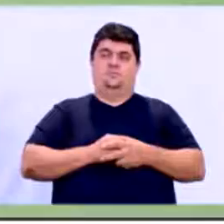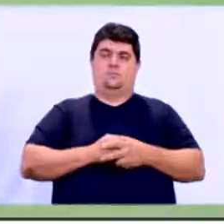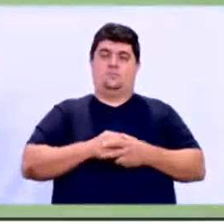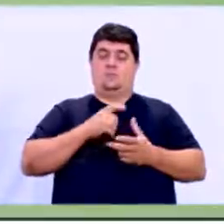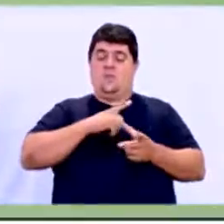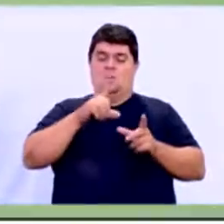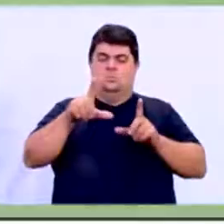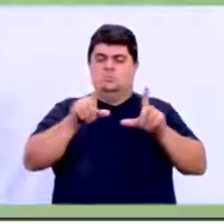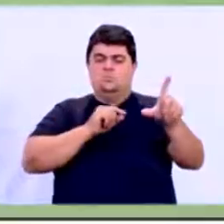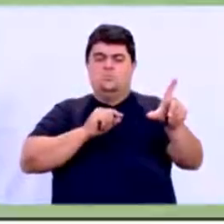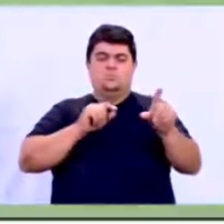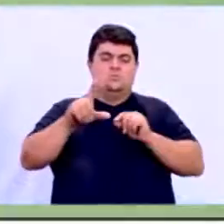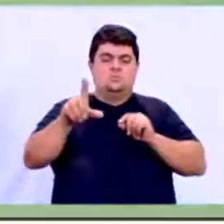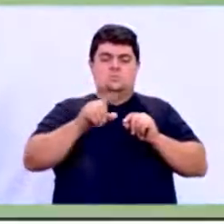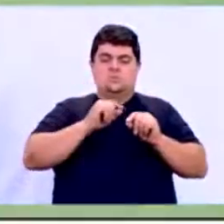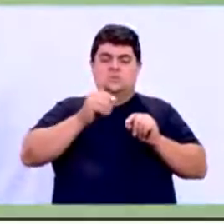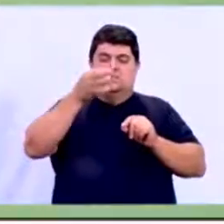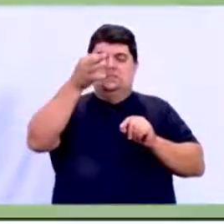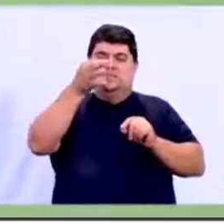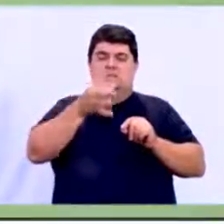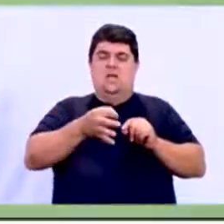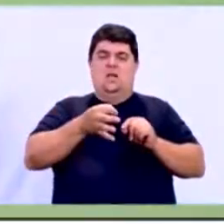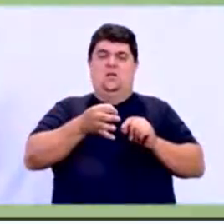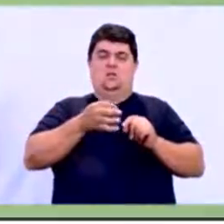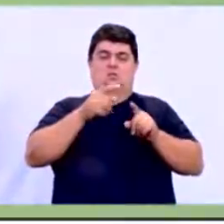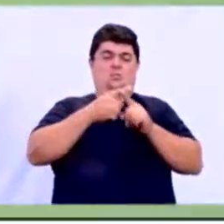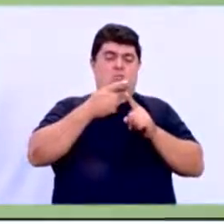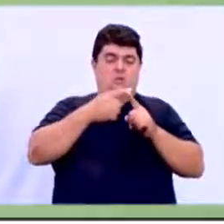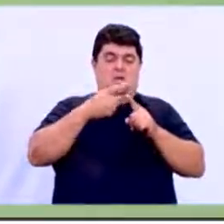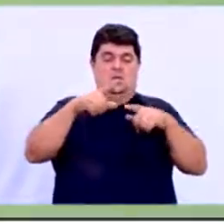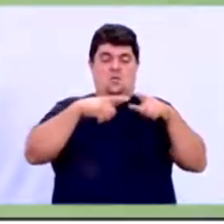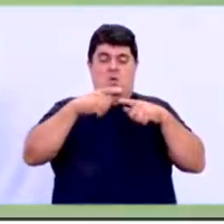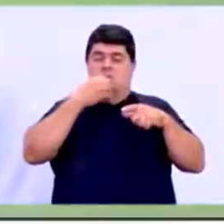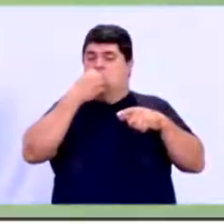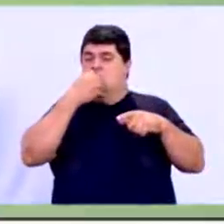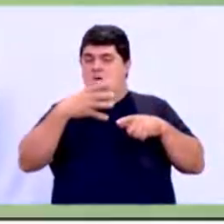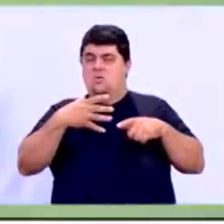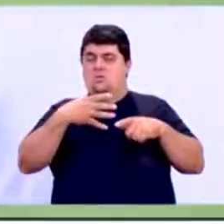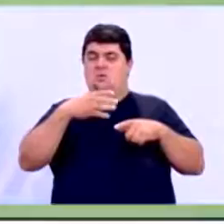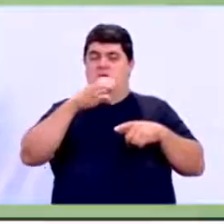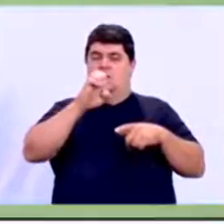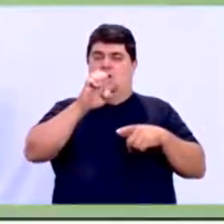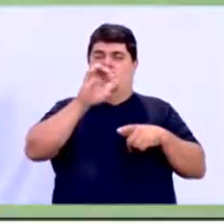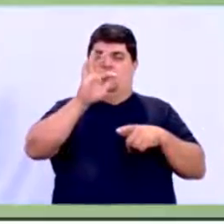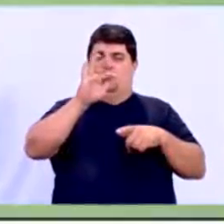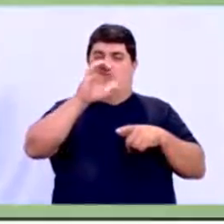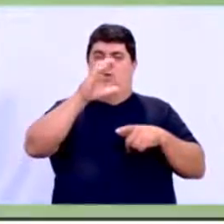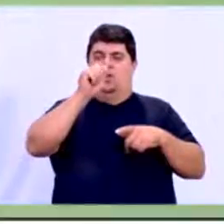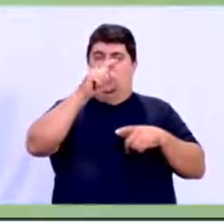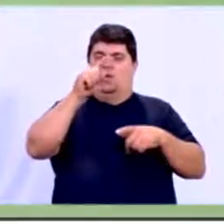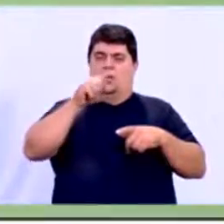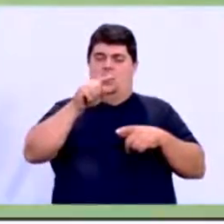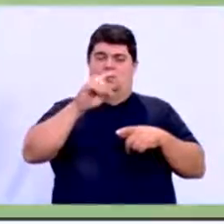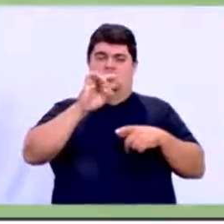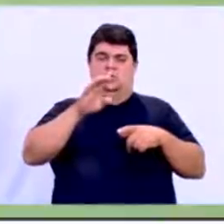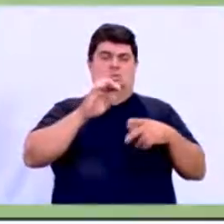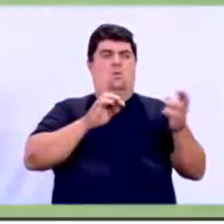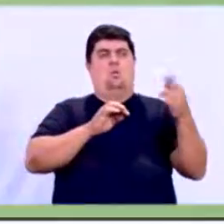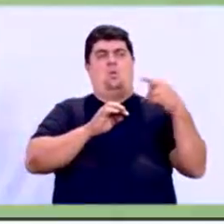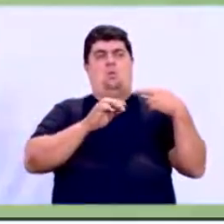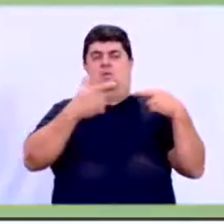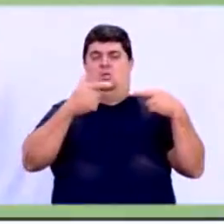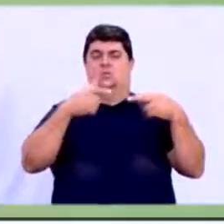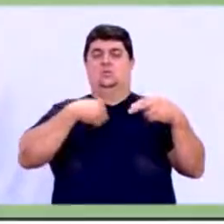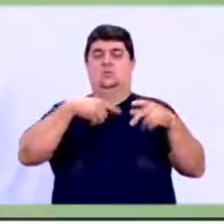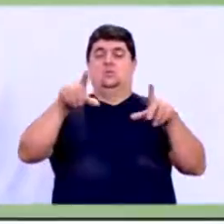decisões eficazes e eficientes, né? Não basta somente levar em consideração o resultado, mas